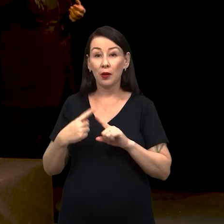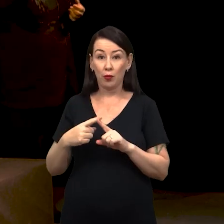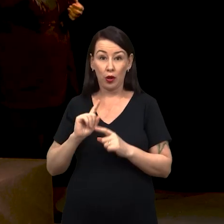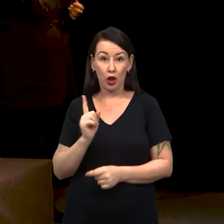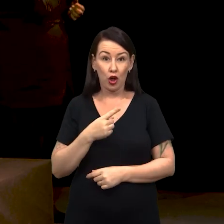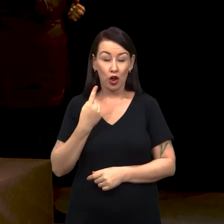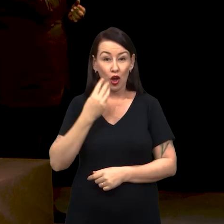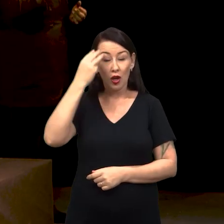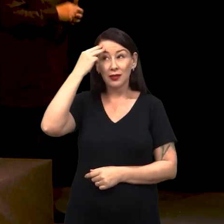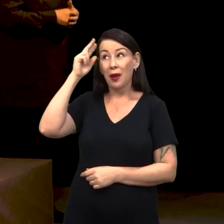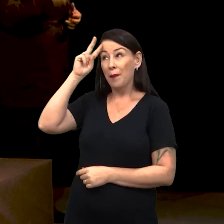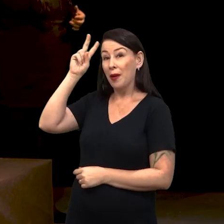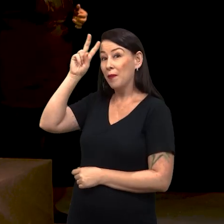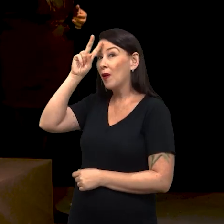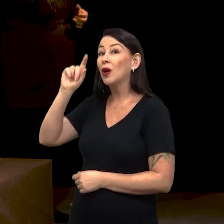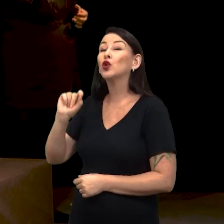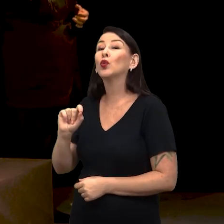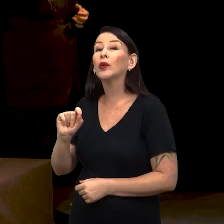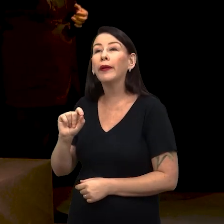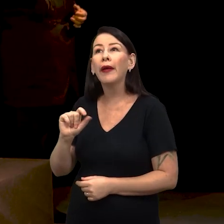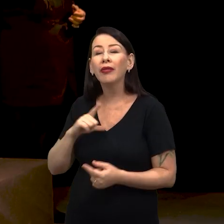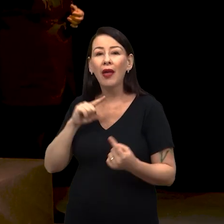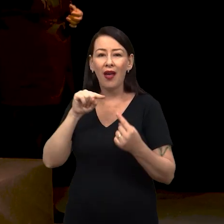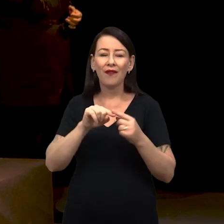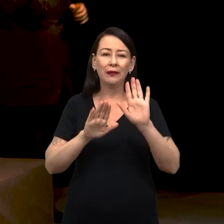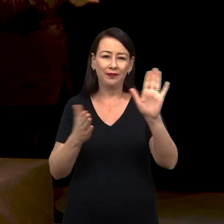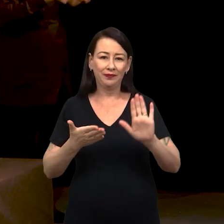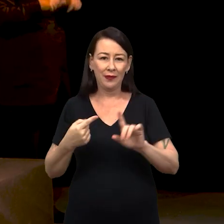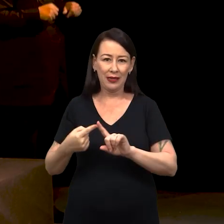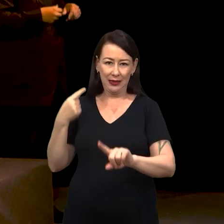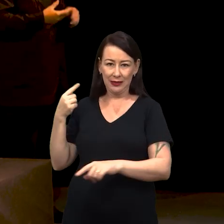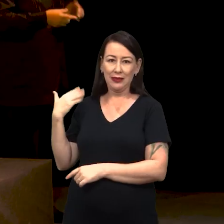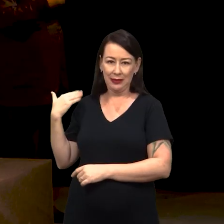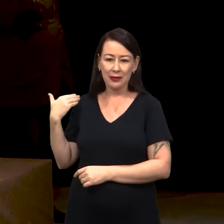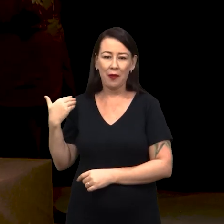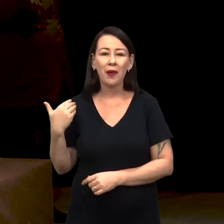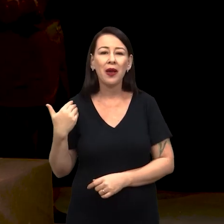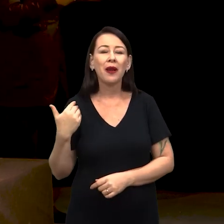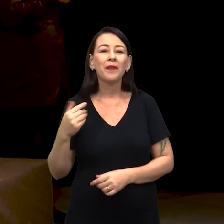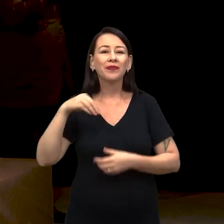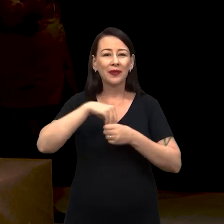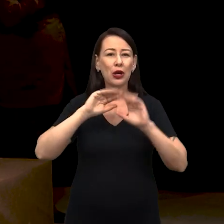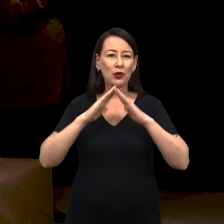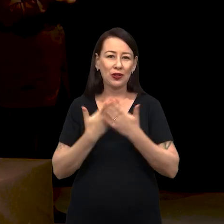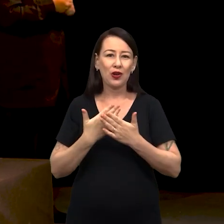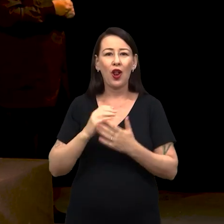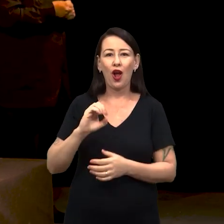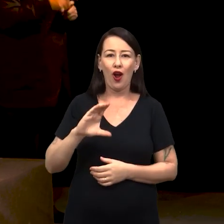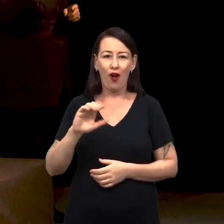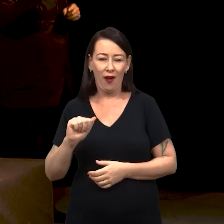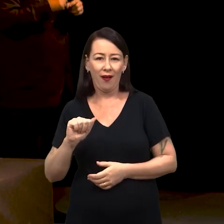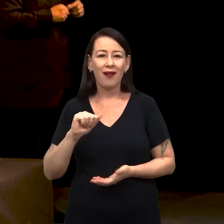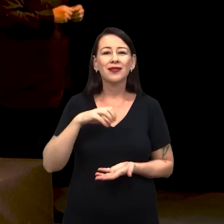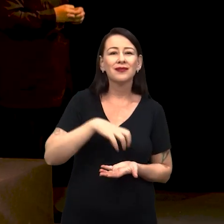né? Porque a nossa memória tem a ver com o que a gente... Né? Essa semana eu recebi, na OCA, a